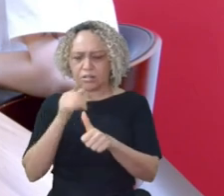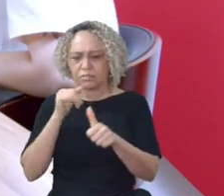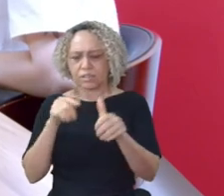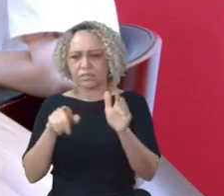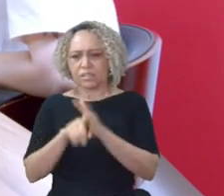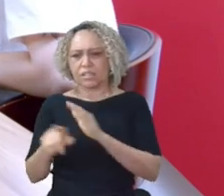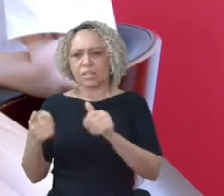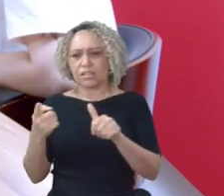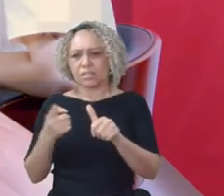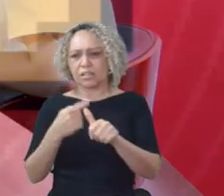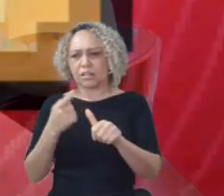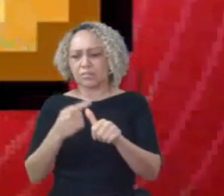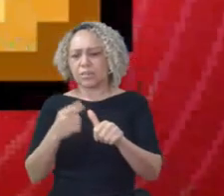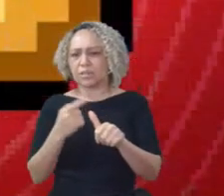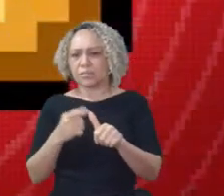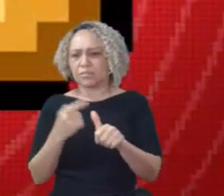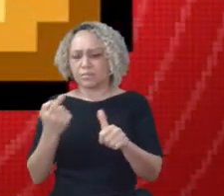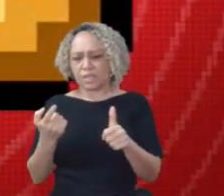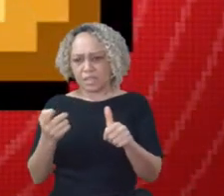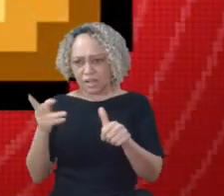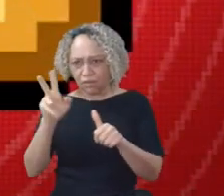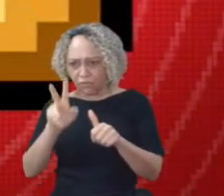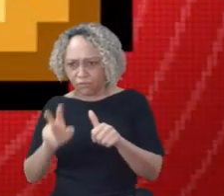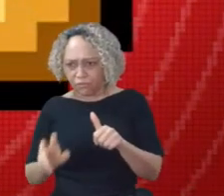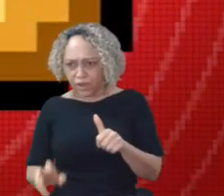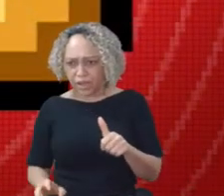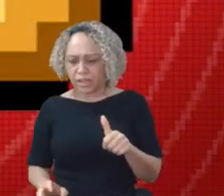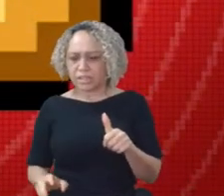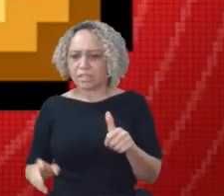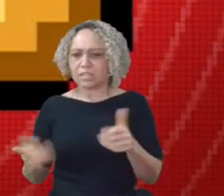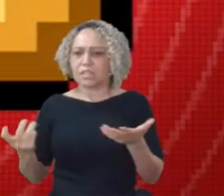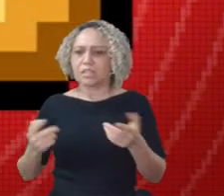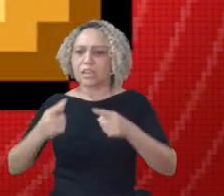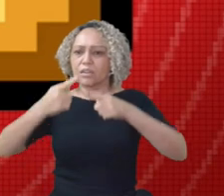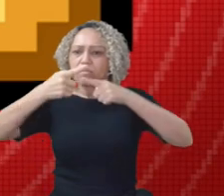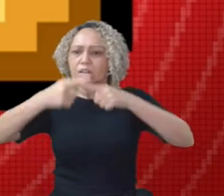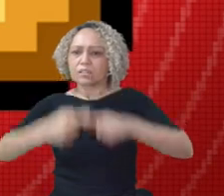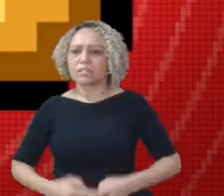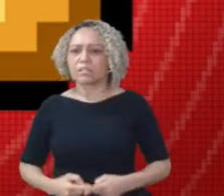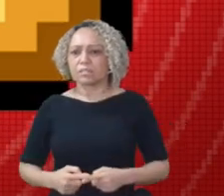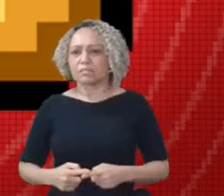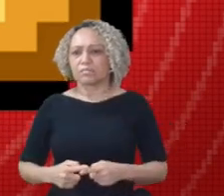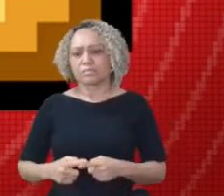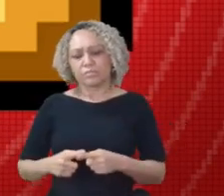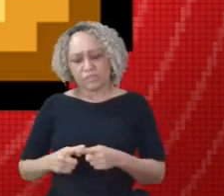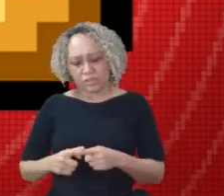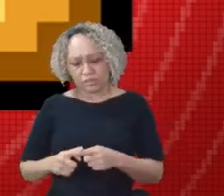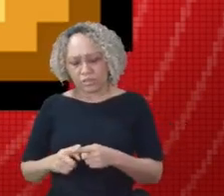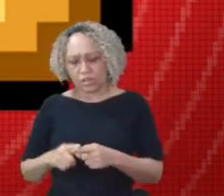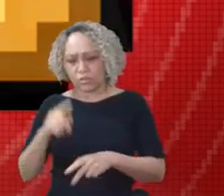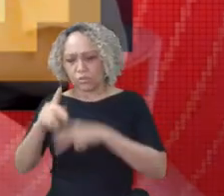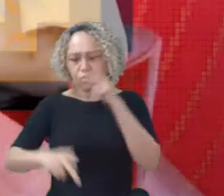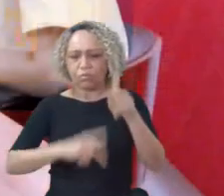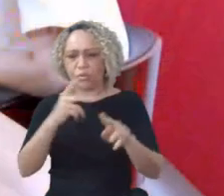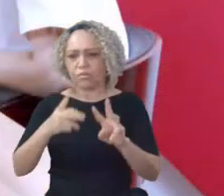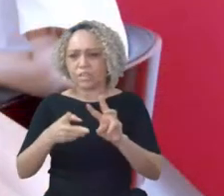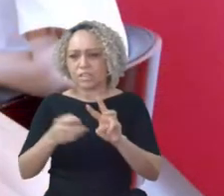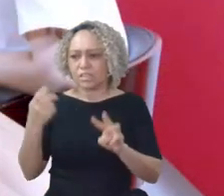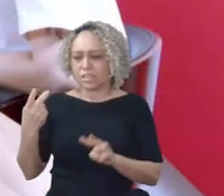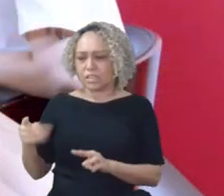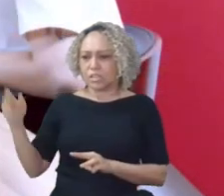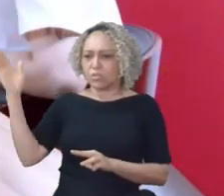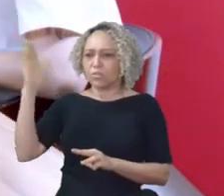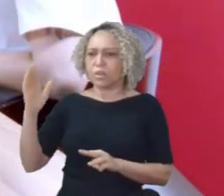dos Povos Indígenas aconteceu no Brasil em 2015 e reuniu etnias do mundo inteiro. Isso para mim foi uma